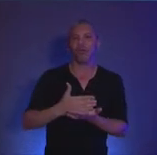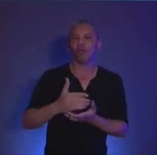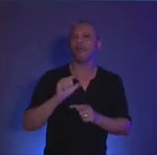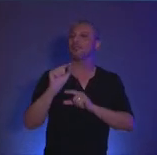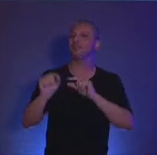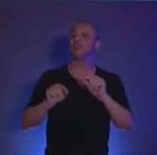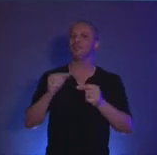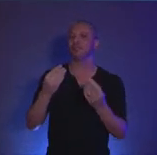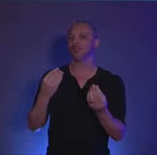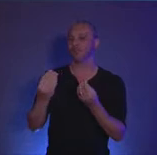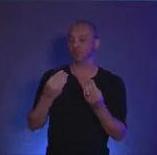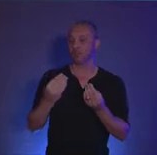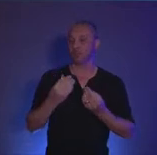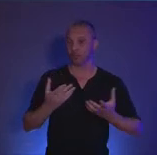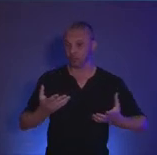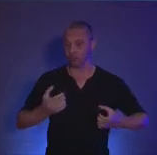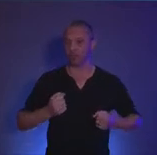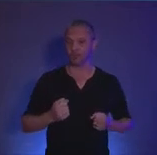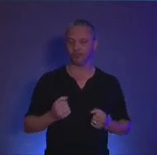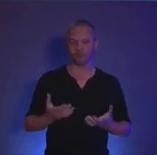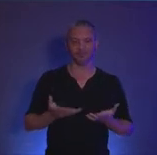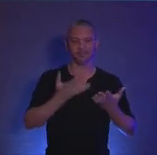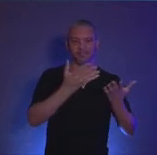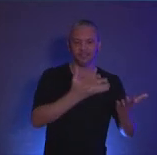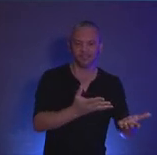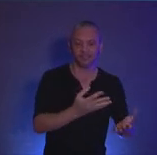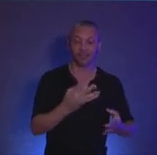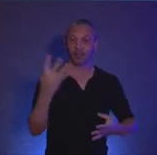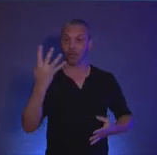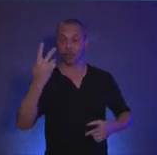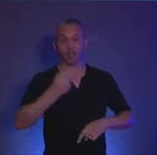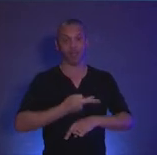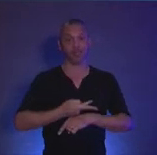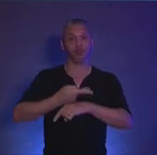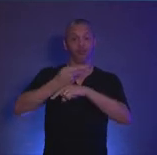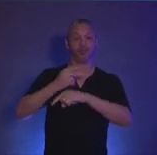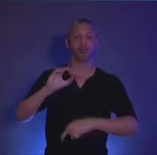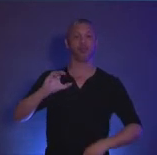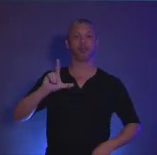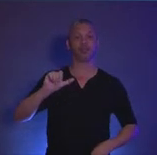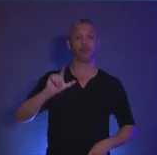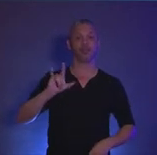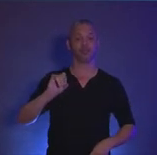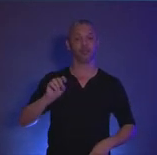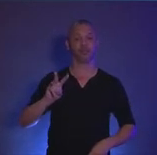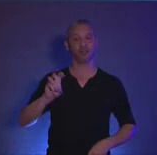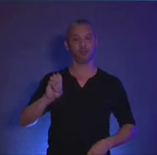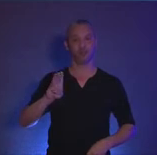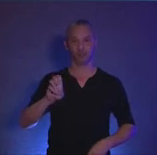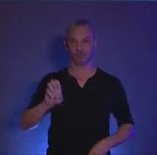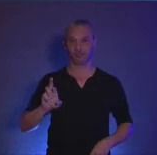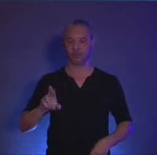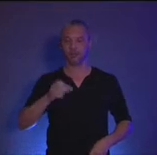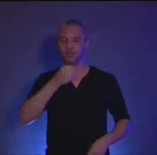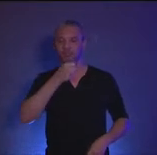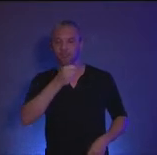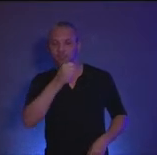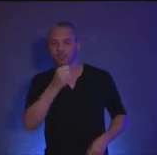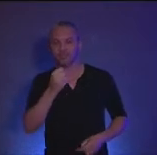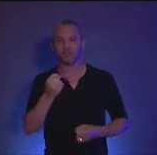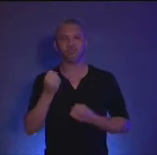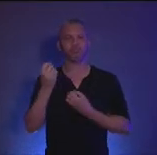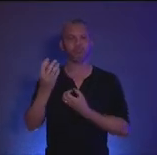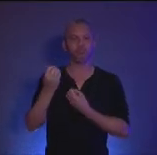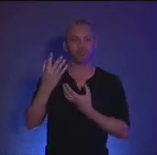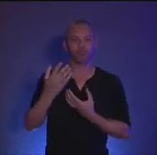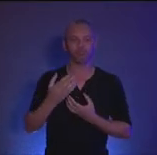essa cerimônia da entrega da quarta edição do prêmio Cláudio Weber Abramo, de jornalismo de dados. Queria